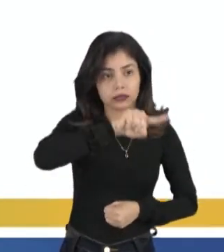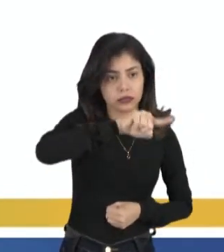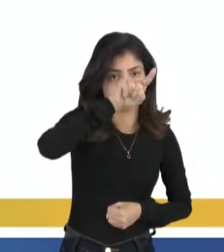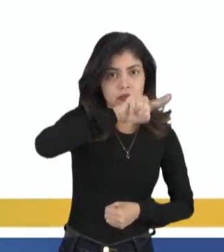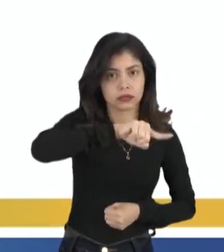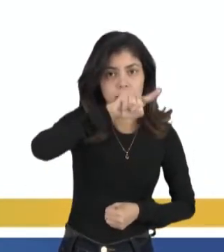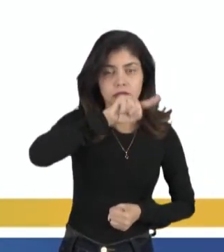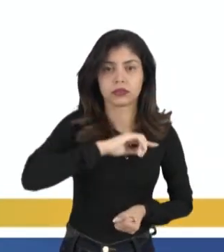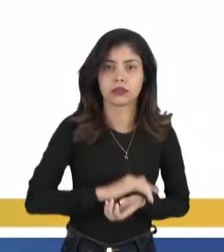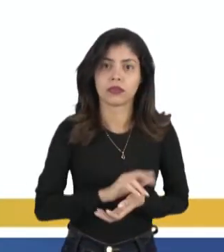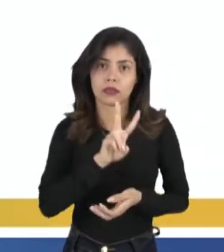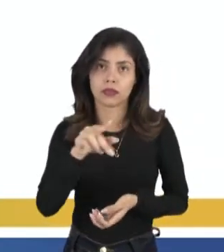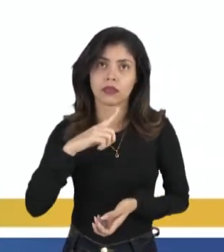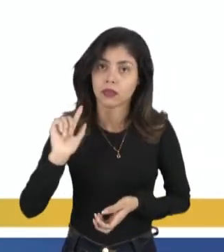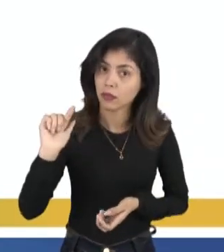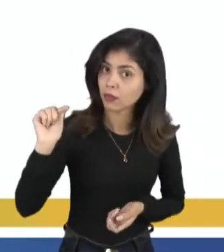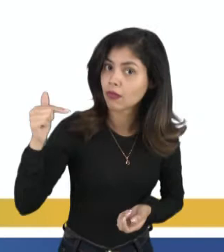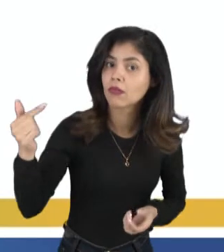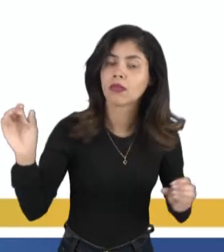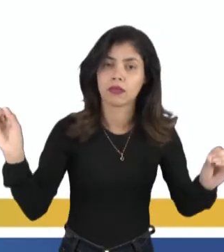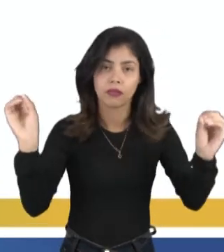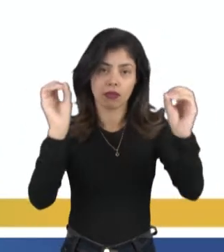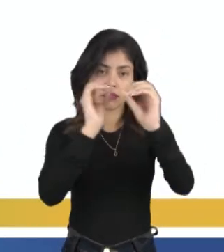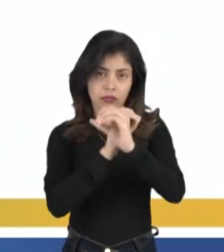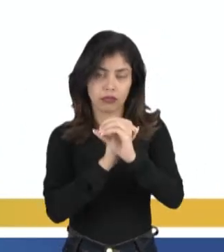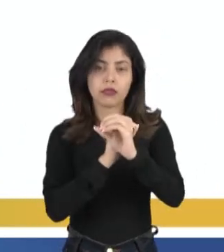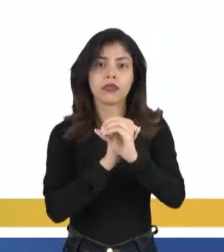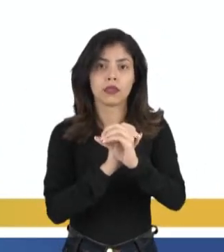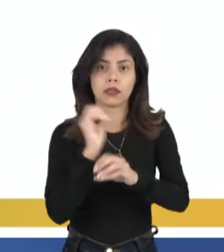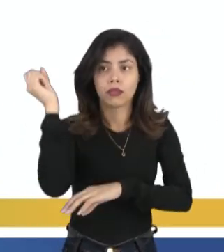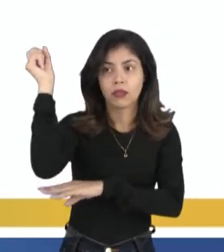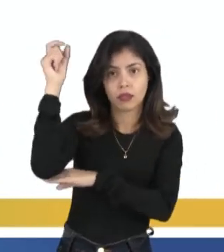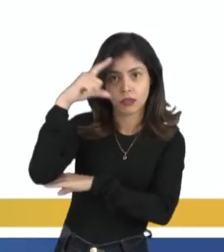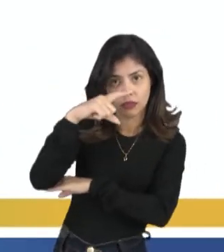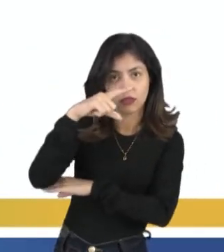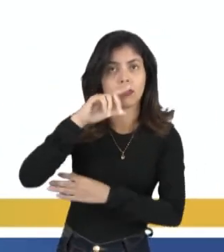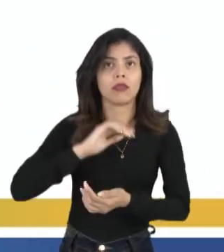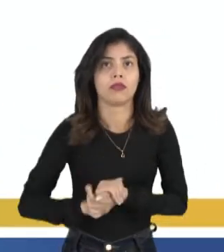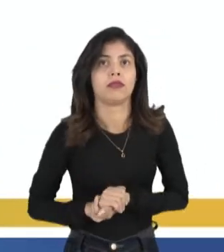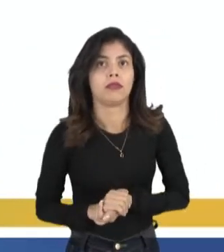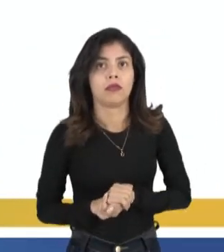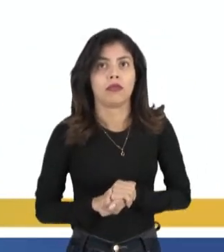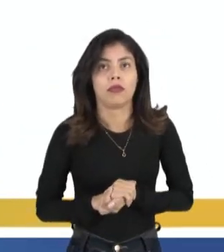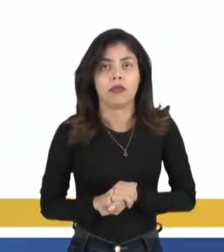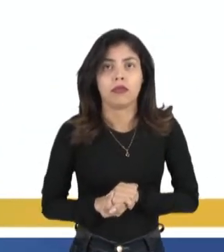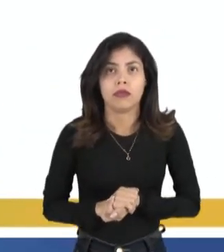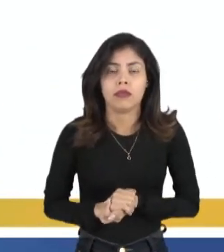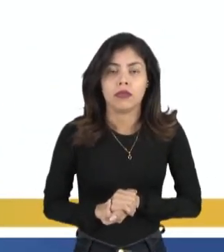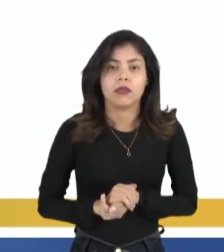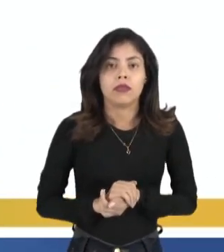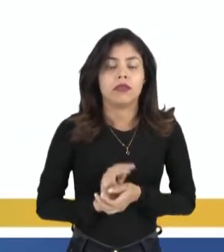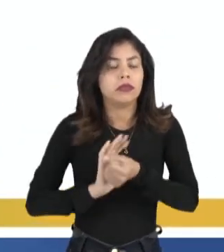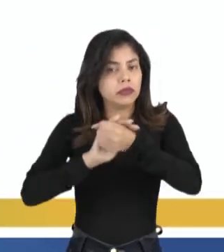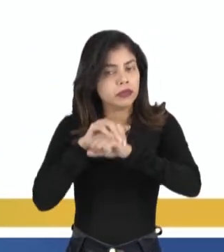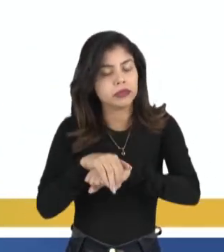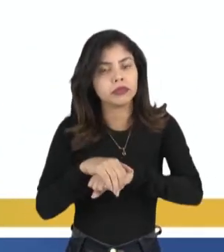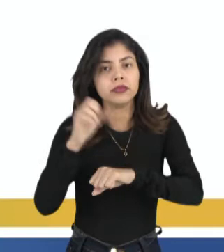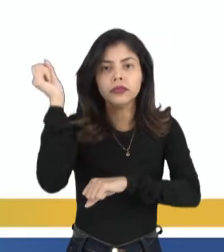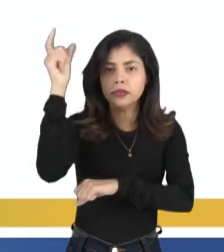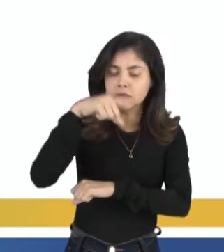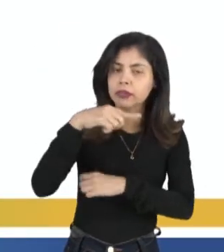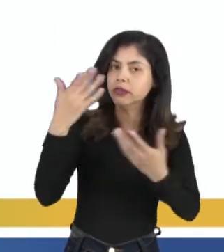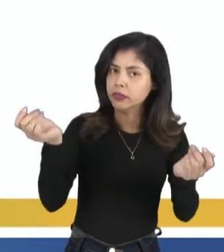ó, nós vamos ter outro tipo de eclipse, o eclipse solar. Então aqui nós temos que o eclipse lunar ocorre de noite e o eclipse